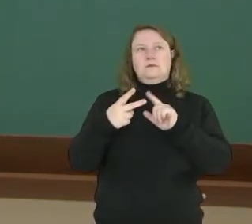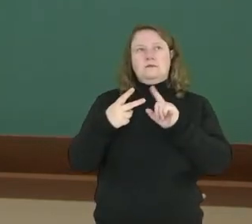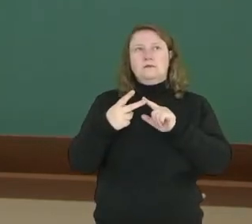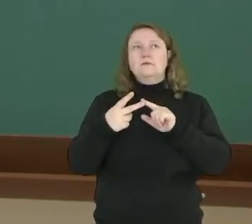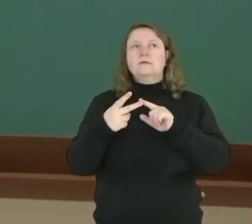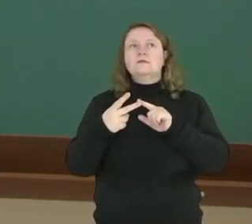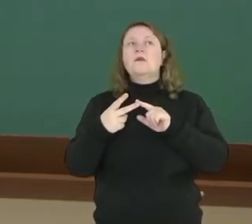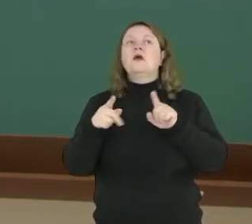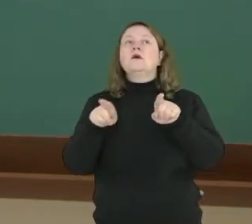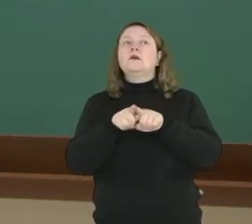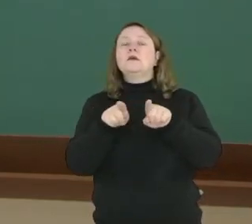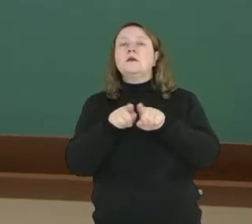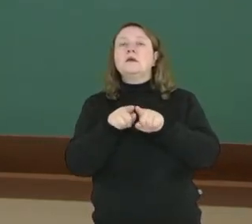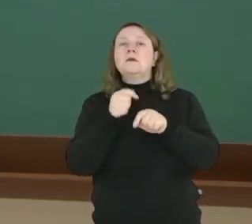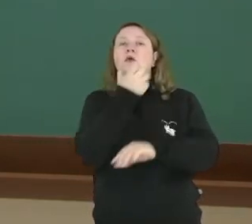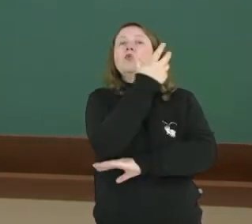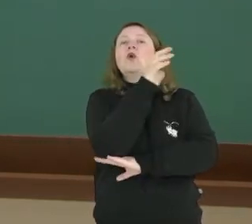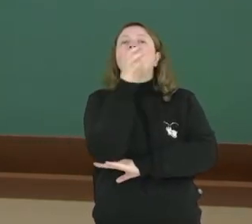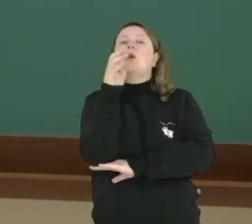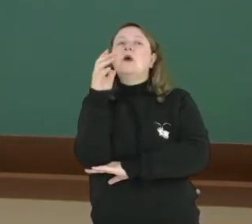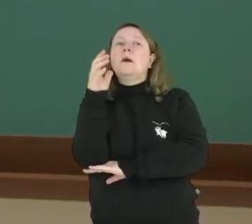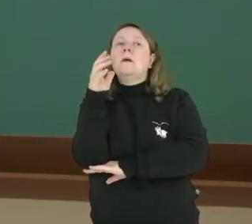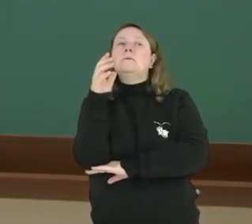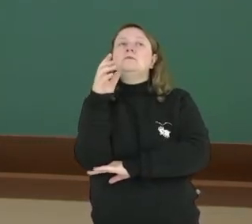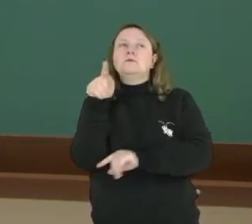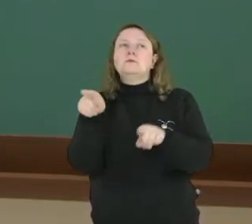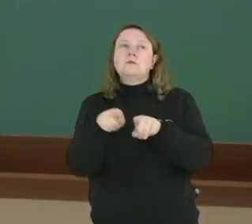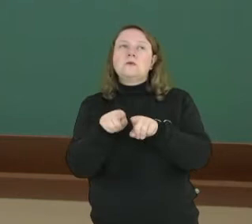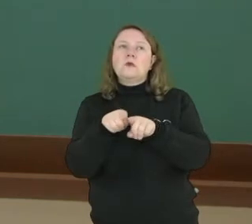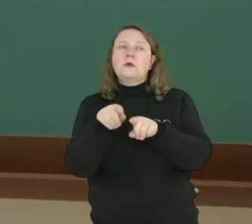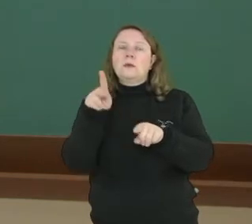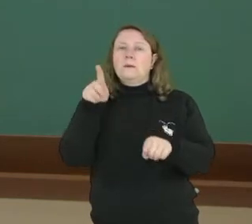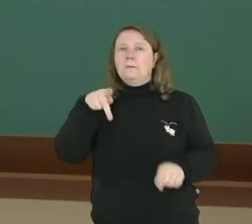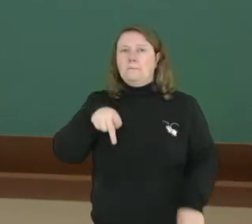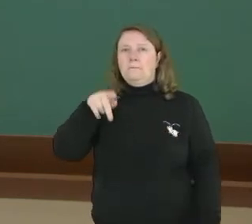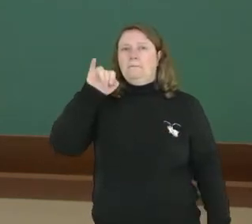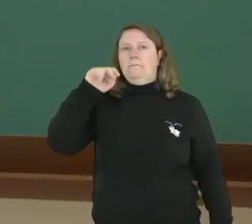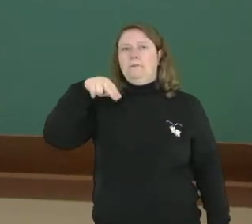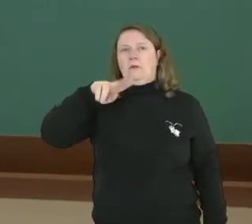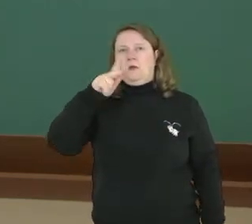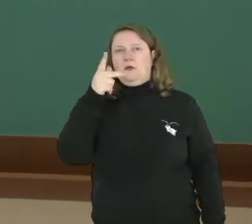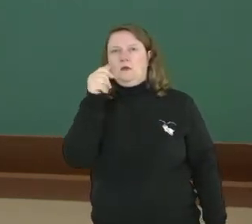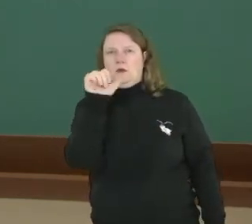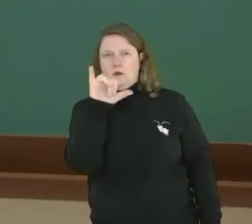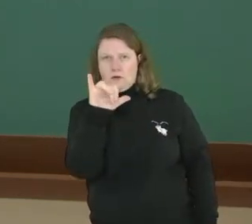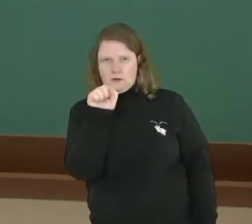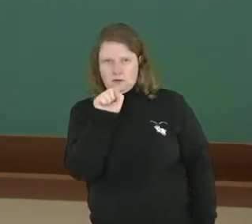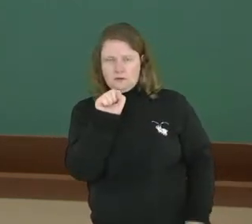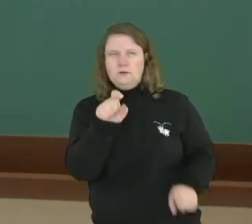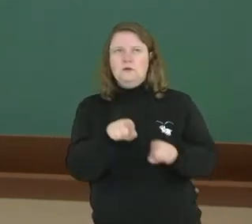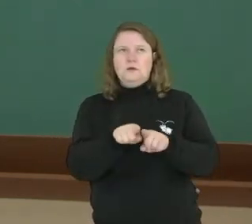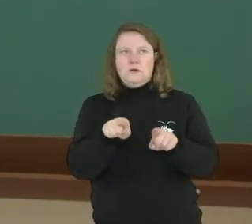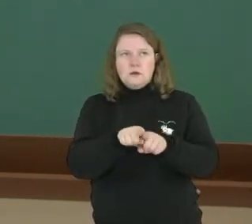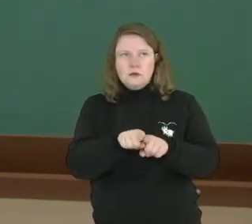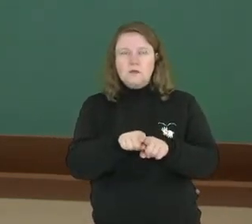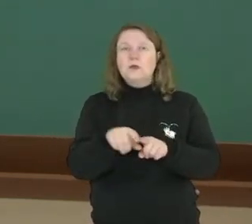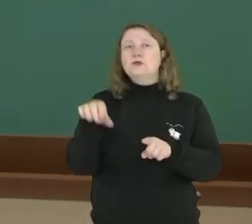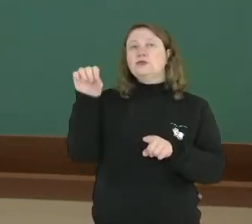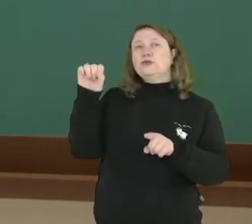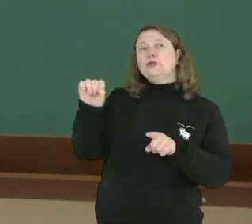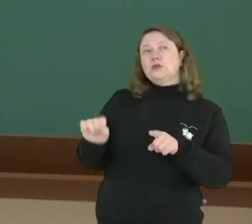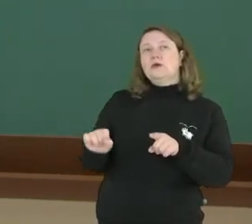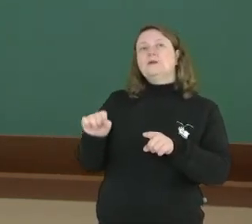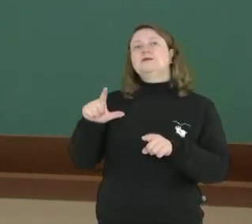e os campos, que é o sul, mais a porção sul da região sul, os que são chamados de pampas também. E aí é justamente